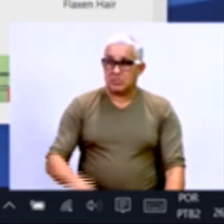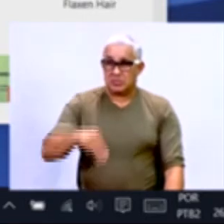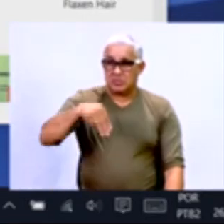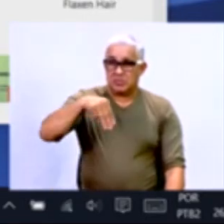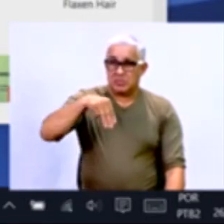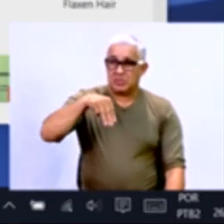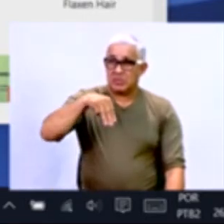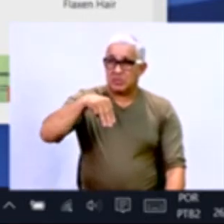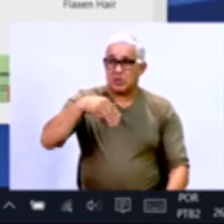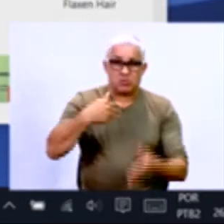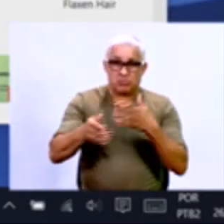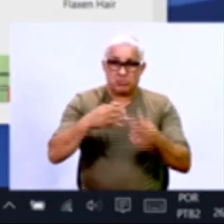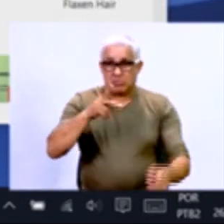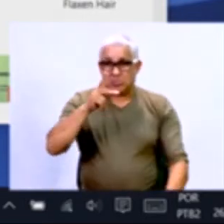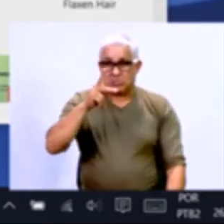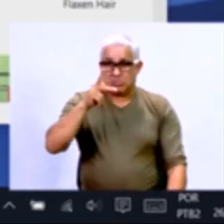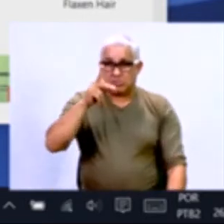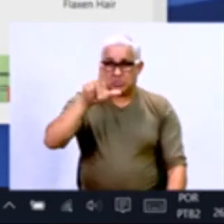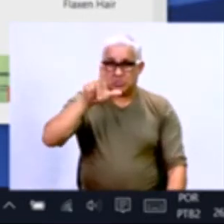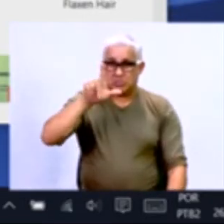player que ele vai aceitar.